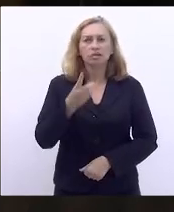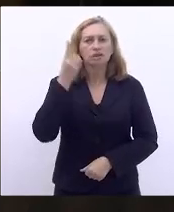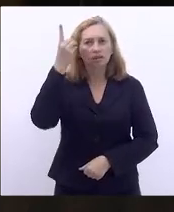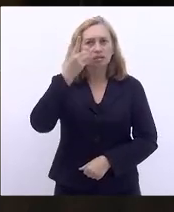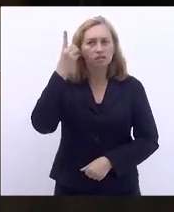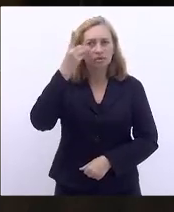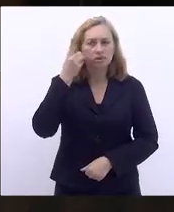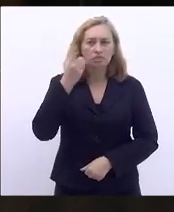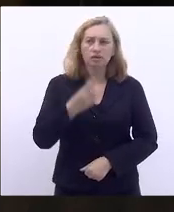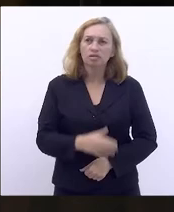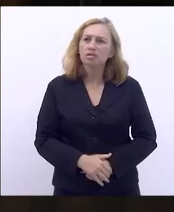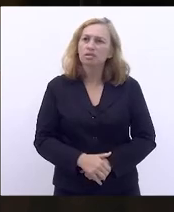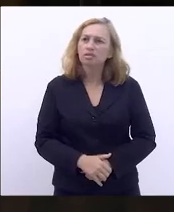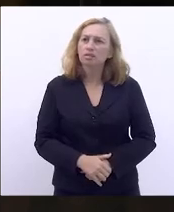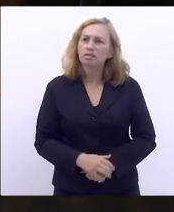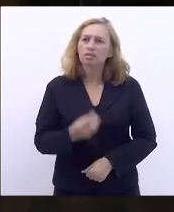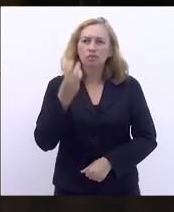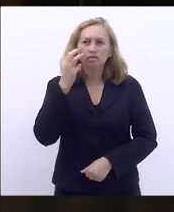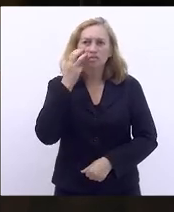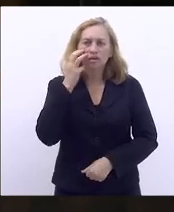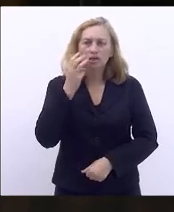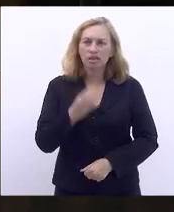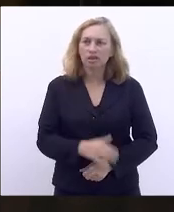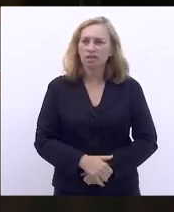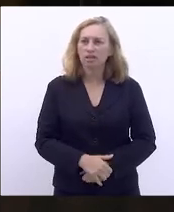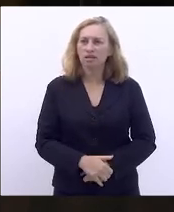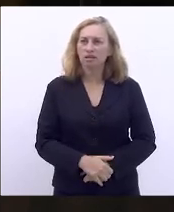deputado Valdeque Carneiro.